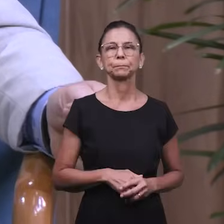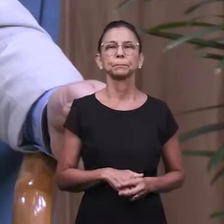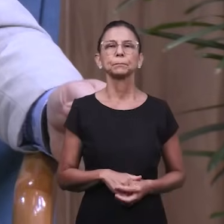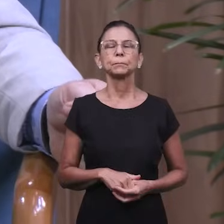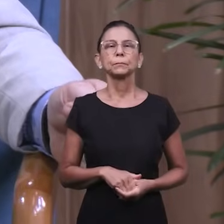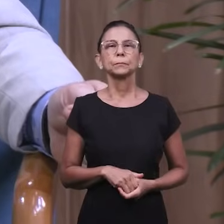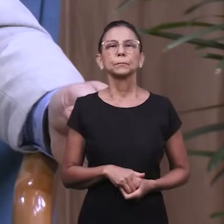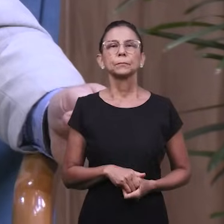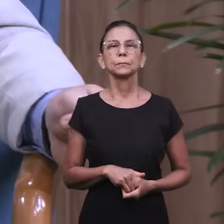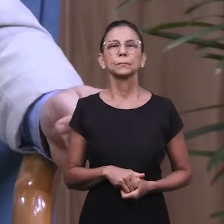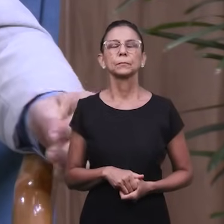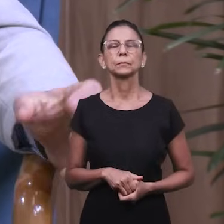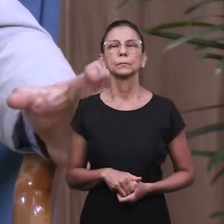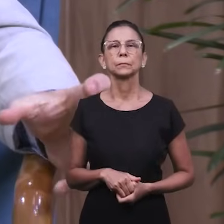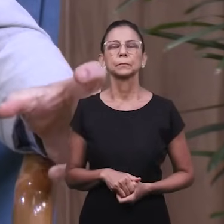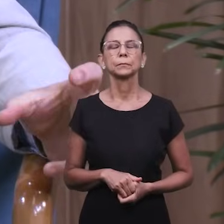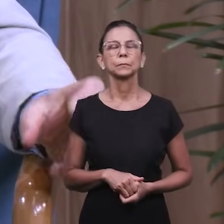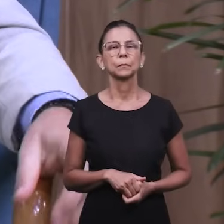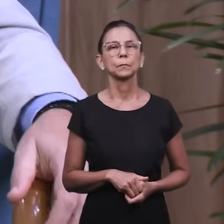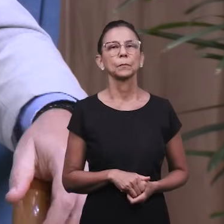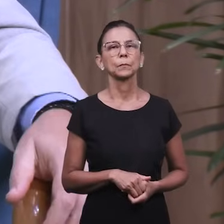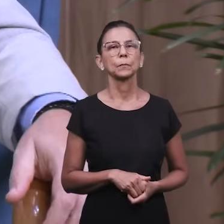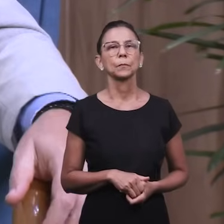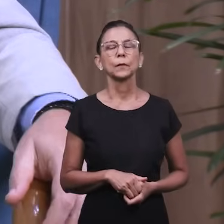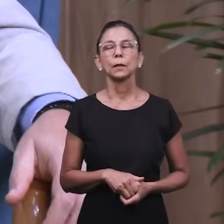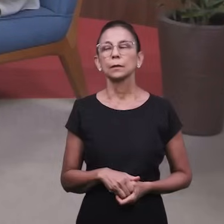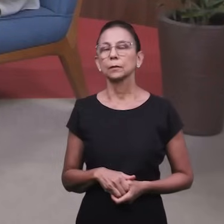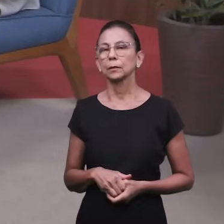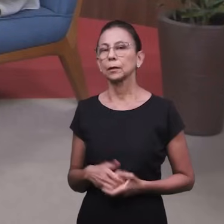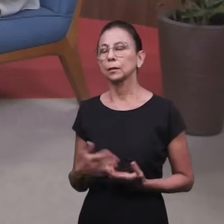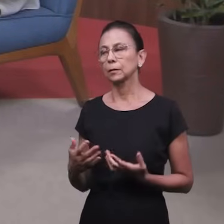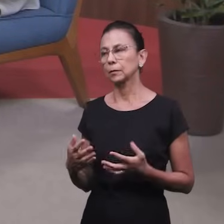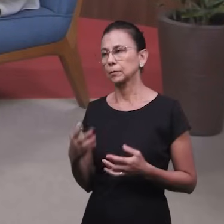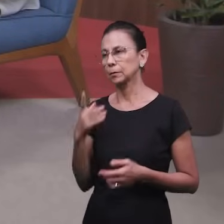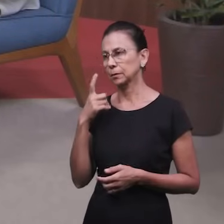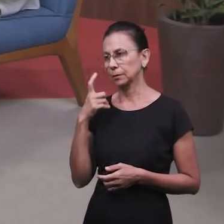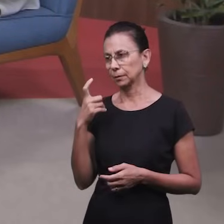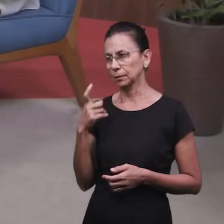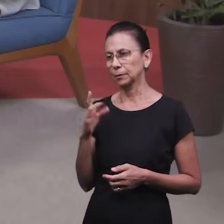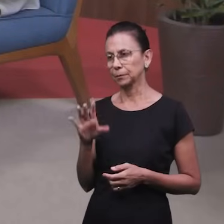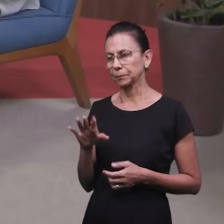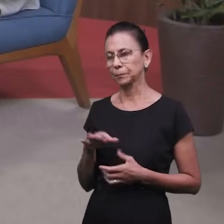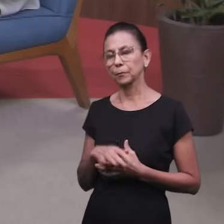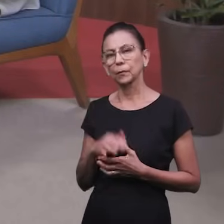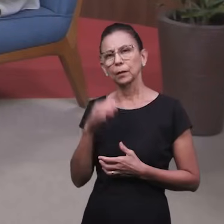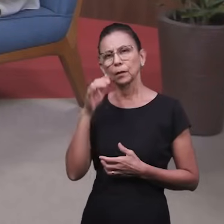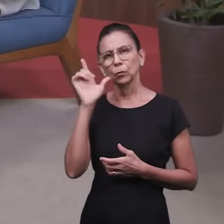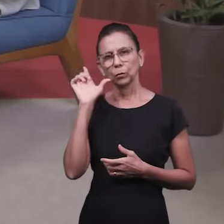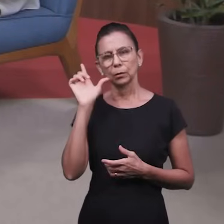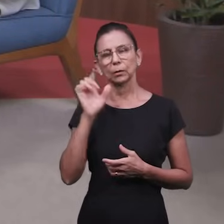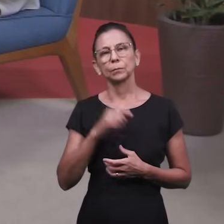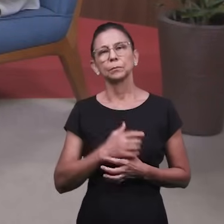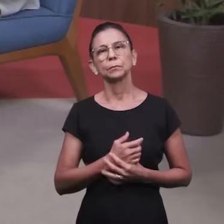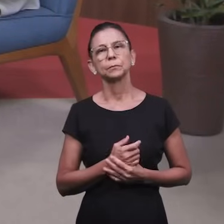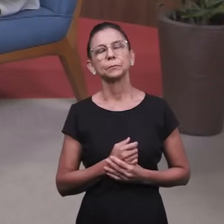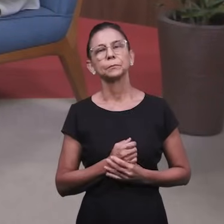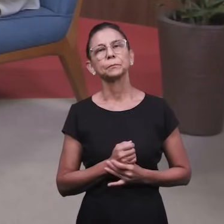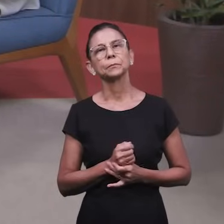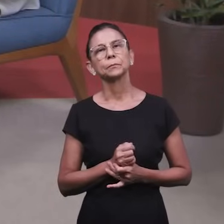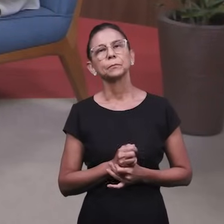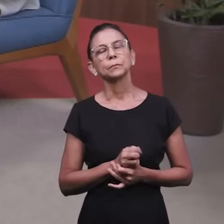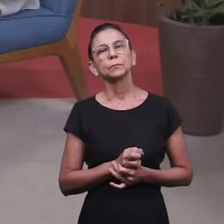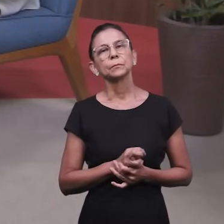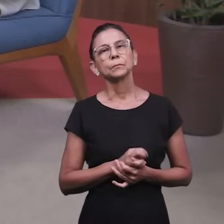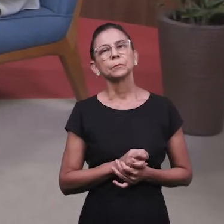Daniel, dessa parte do livro de Cantares? Inclusive, Josias, interessante, ontem, né, esse